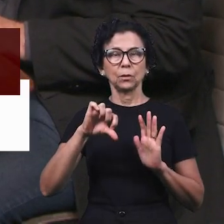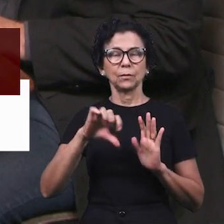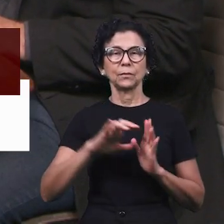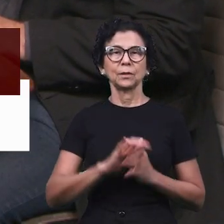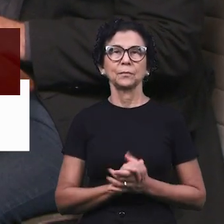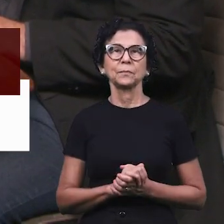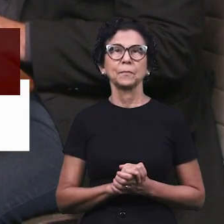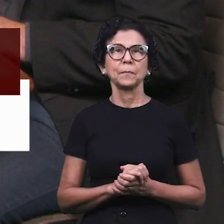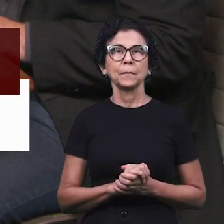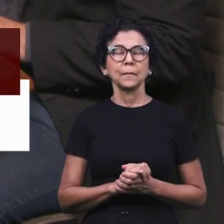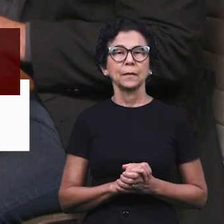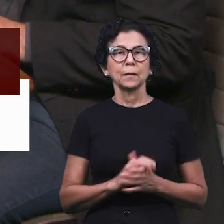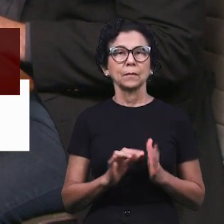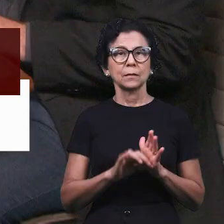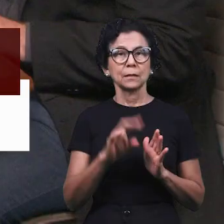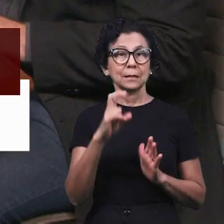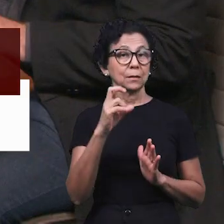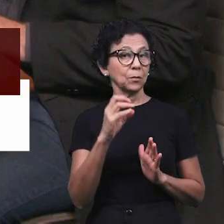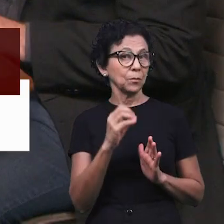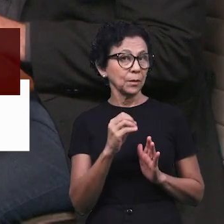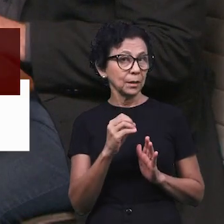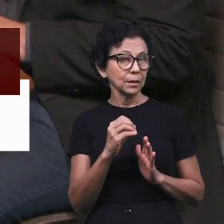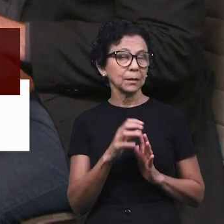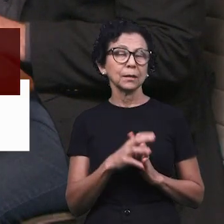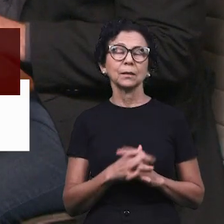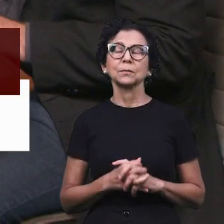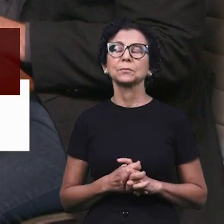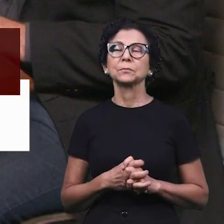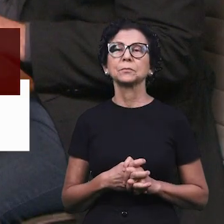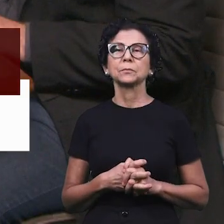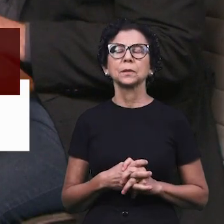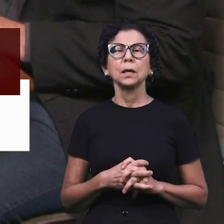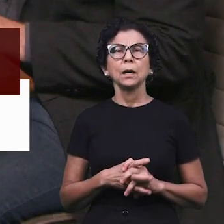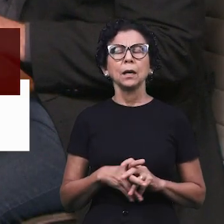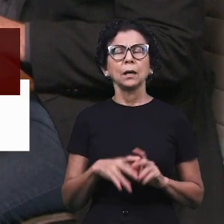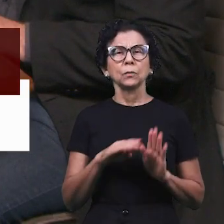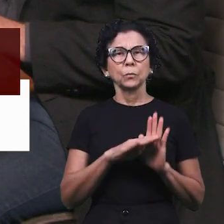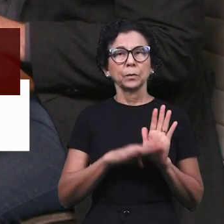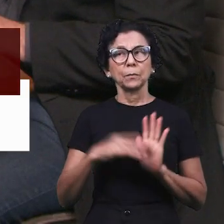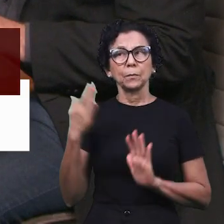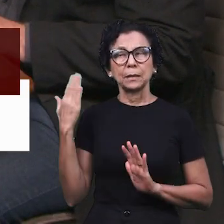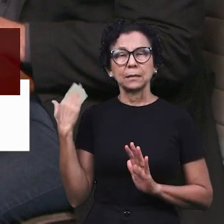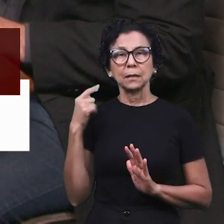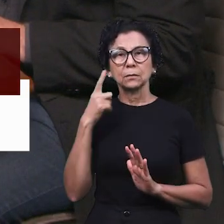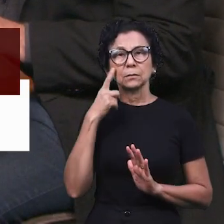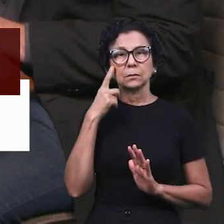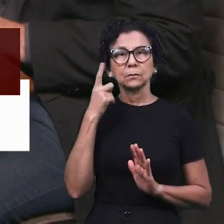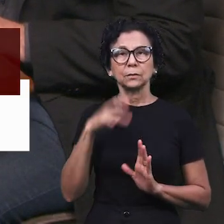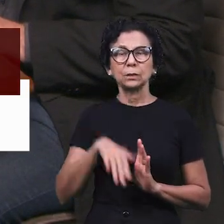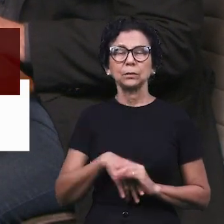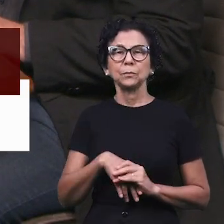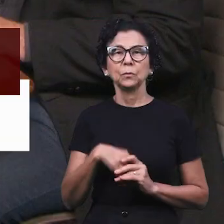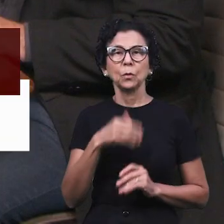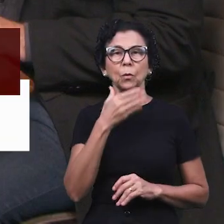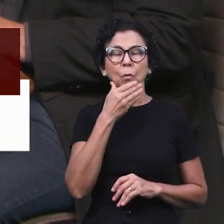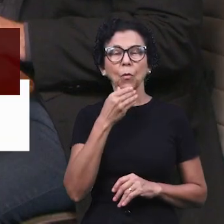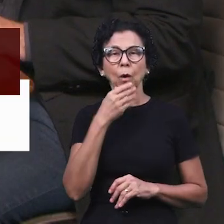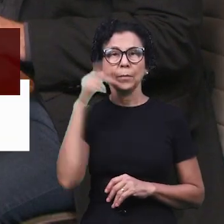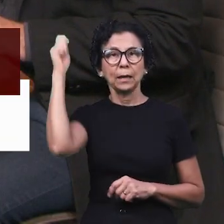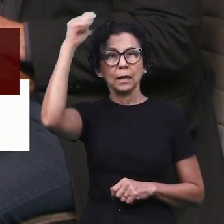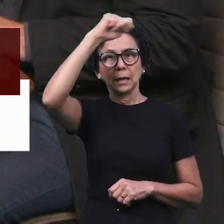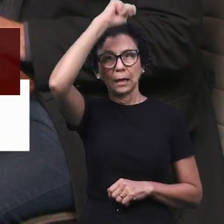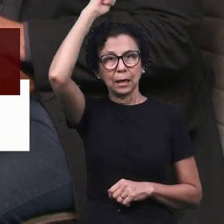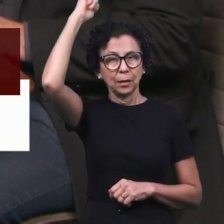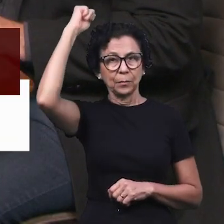vamos no versículo 50. No episódio anterior nós vimos aqui Abimeleque, que